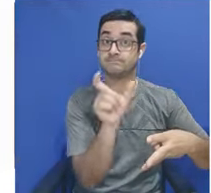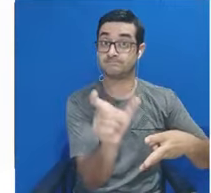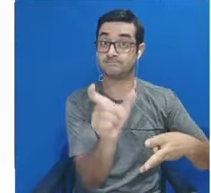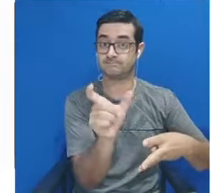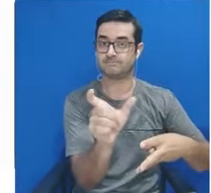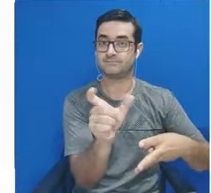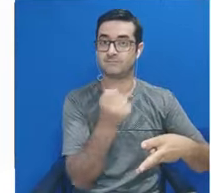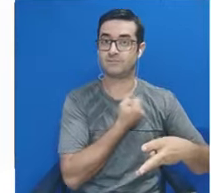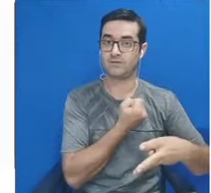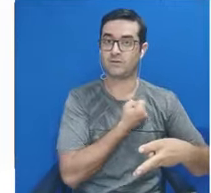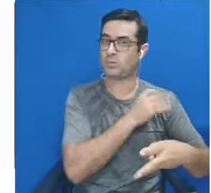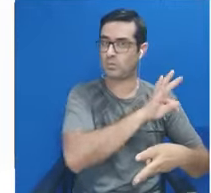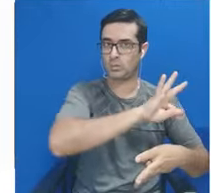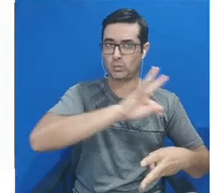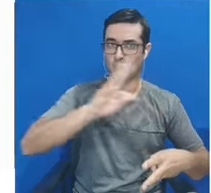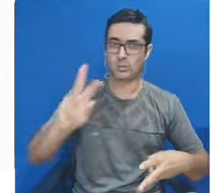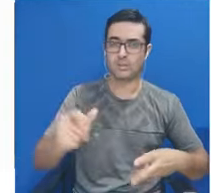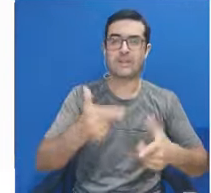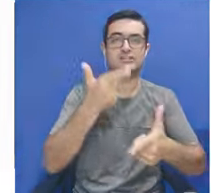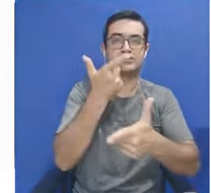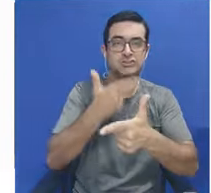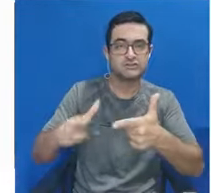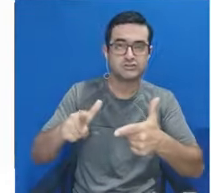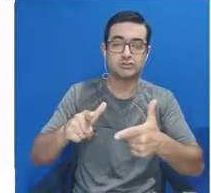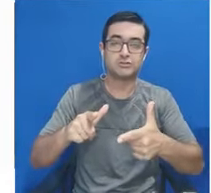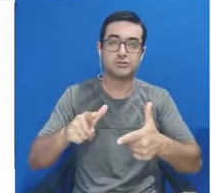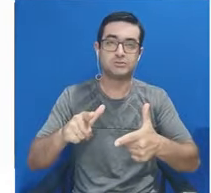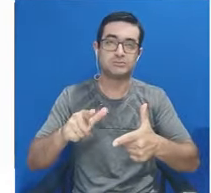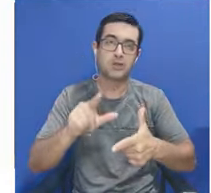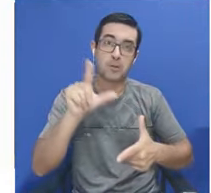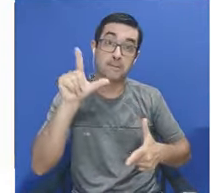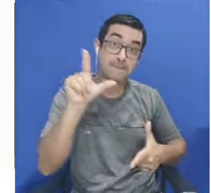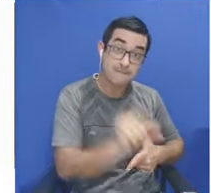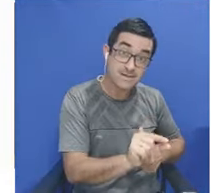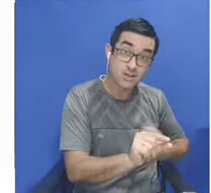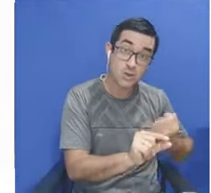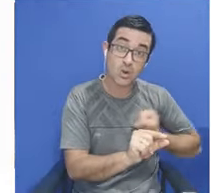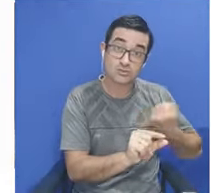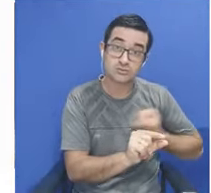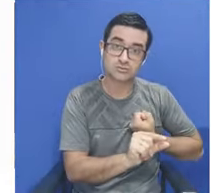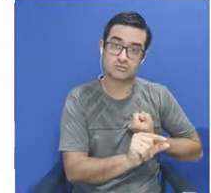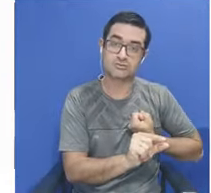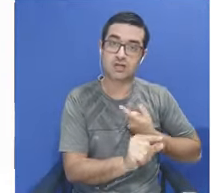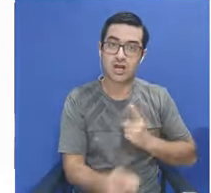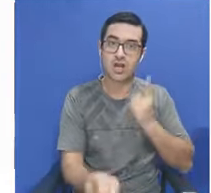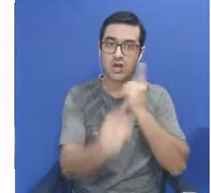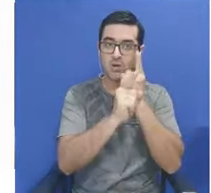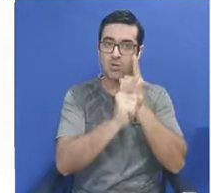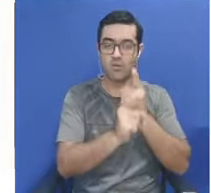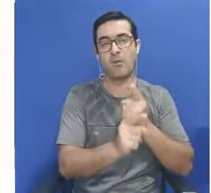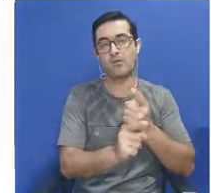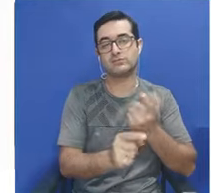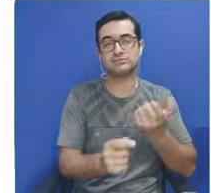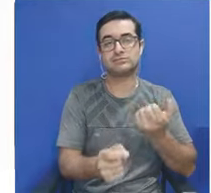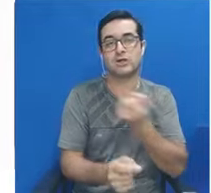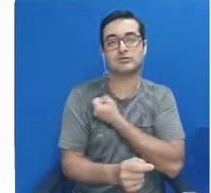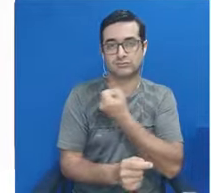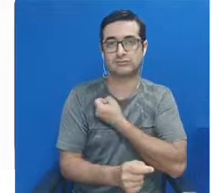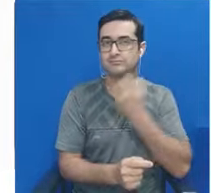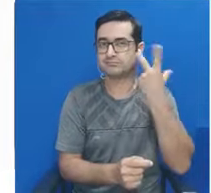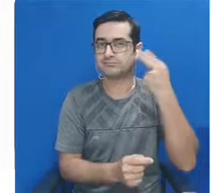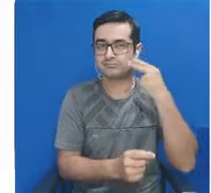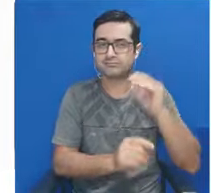achar a relação de números inteiros. Então, na verdade, não são 3, são 4 passos. Se eu tiver o